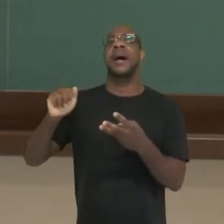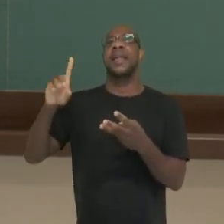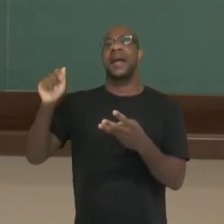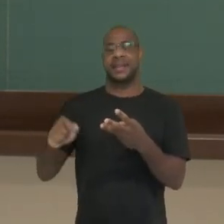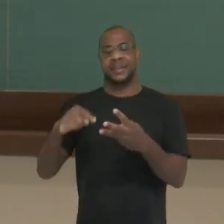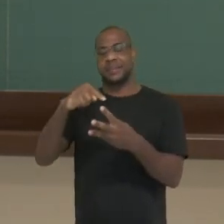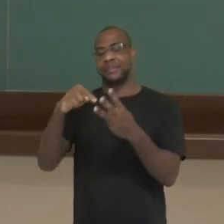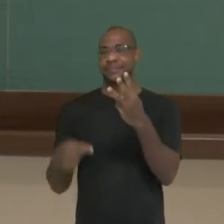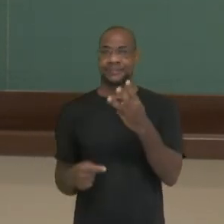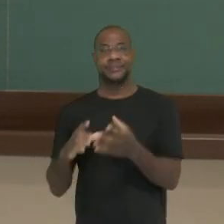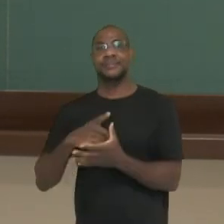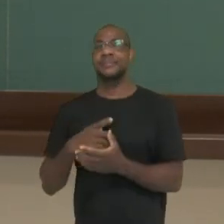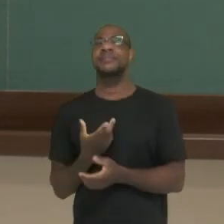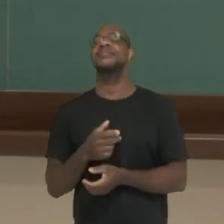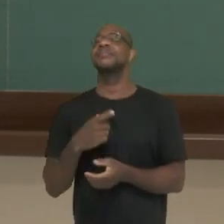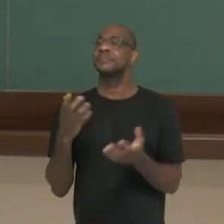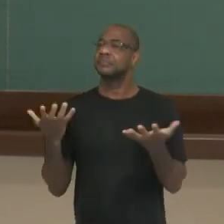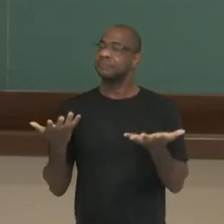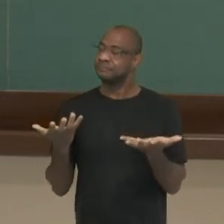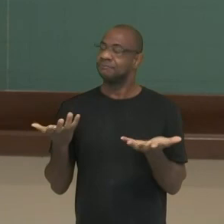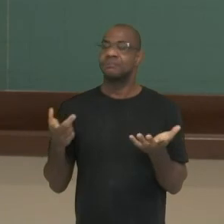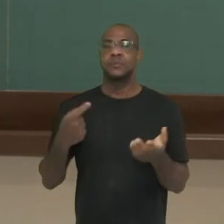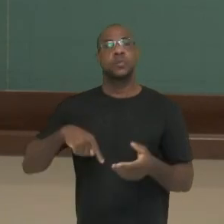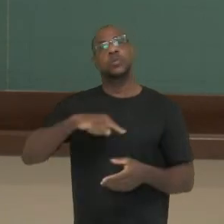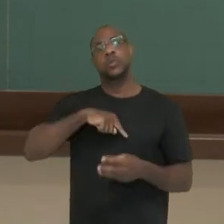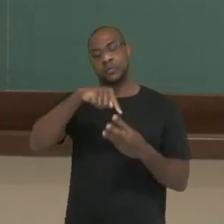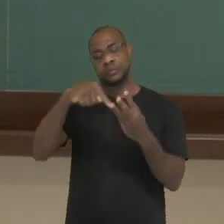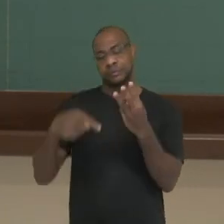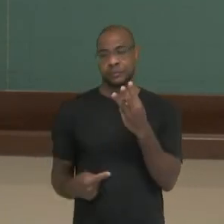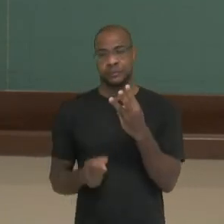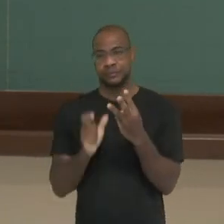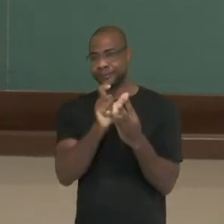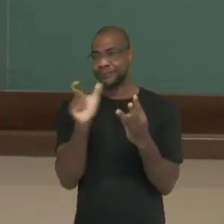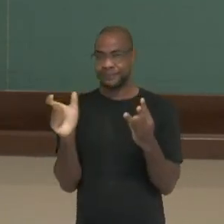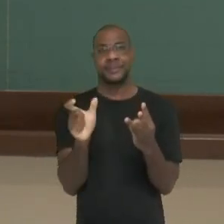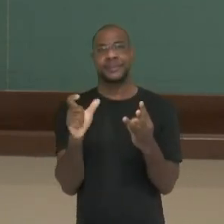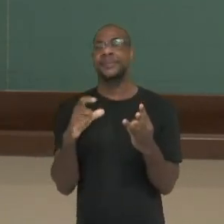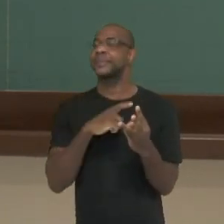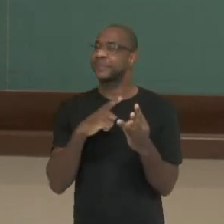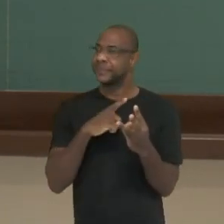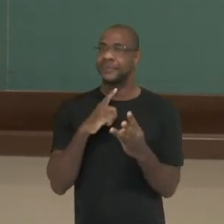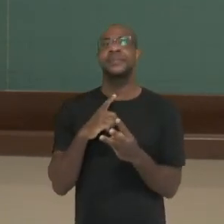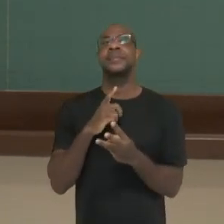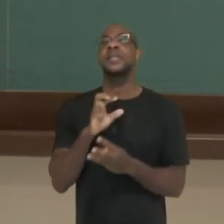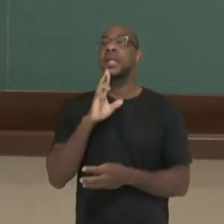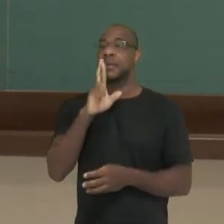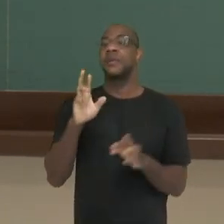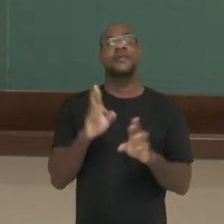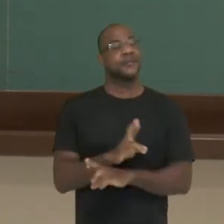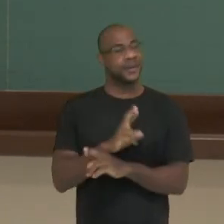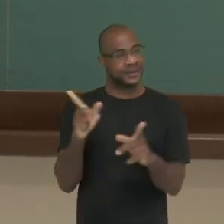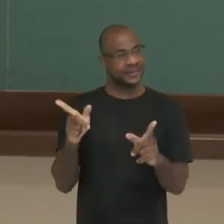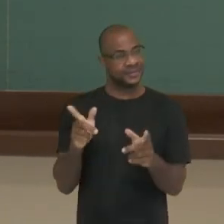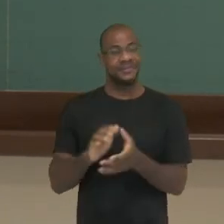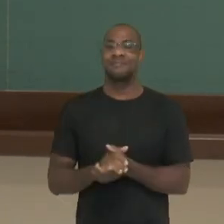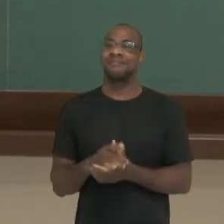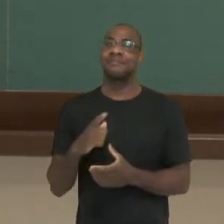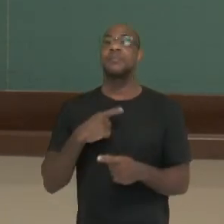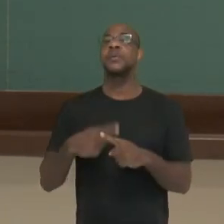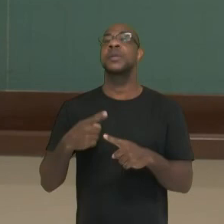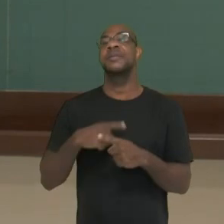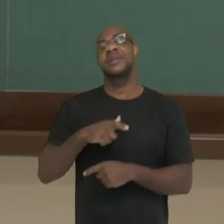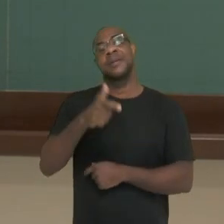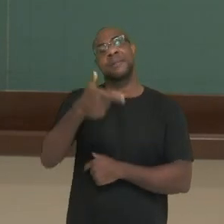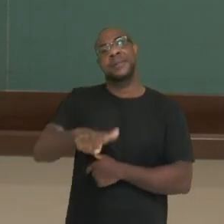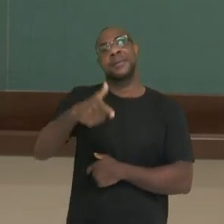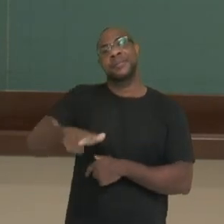se comportou de uma forma, porém, o resultado delas são diferentes porque havia uma